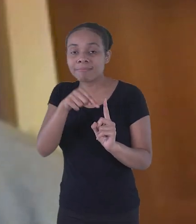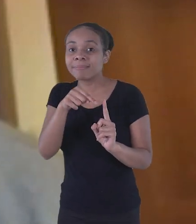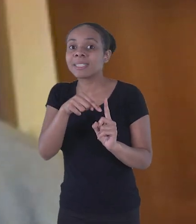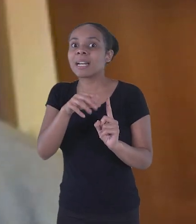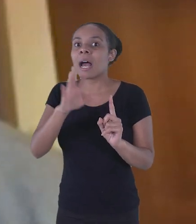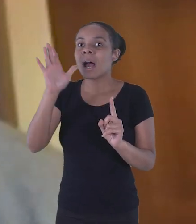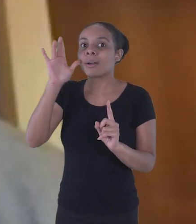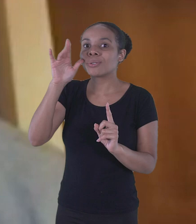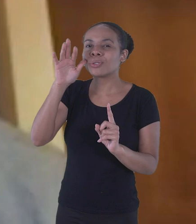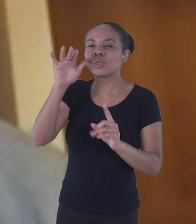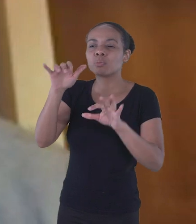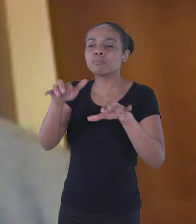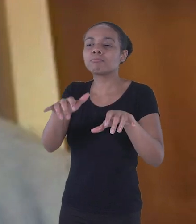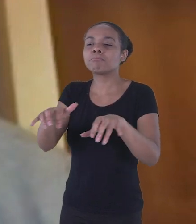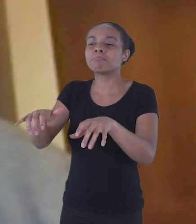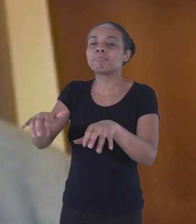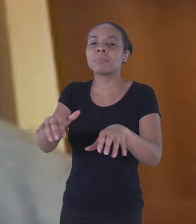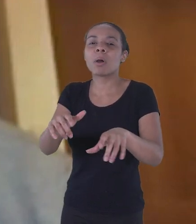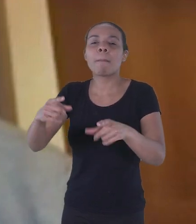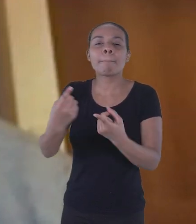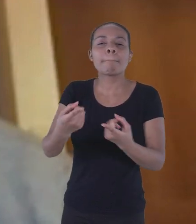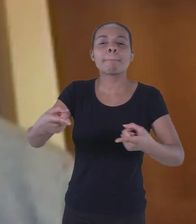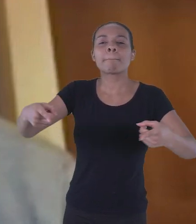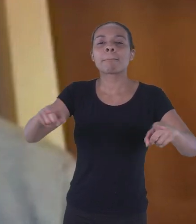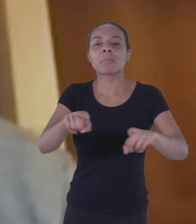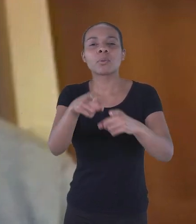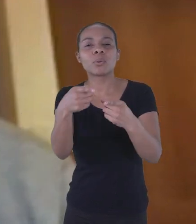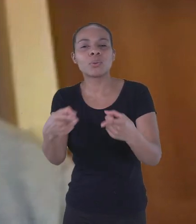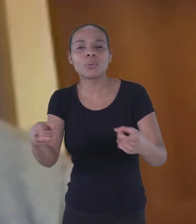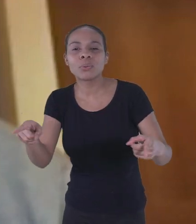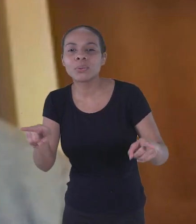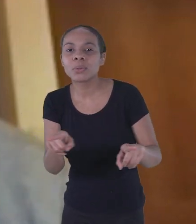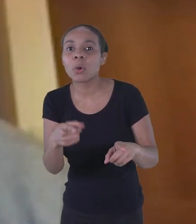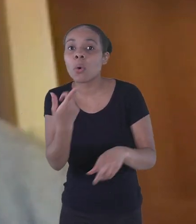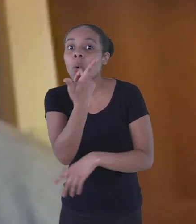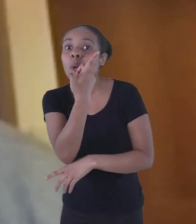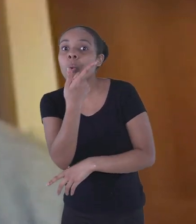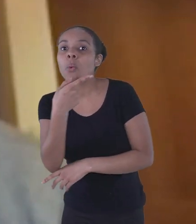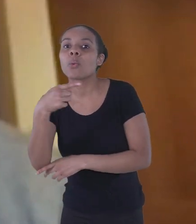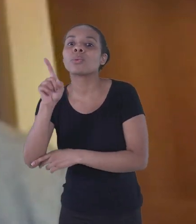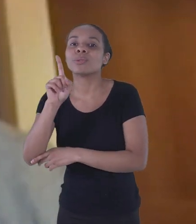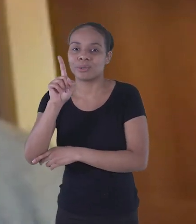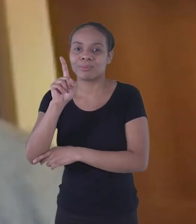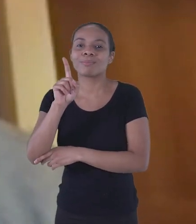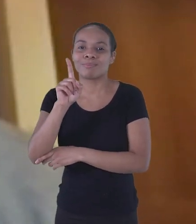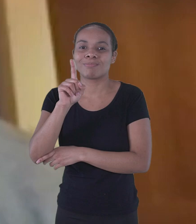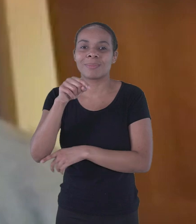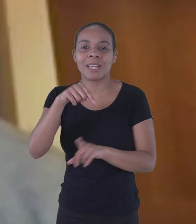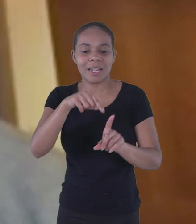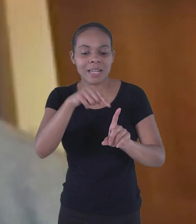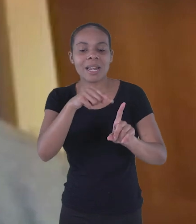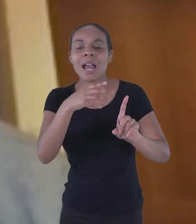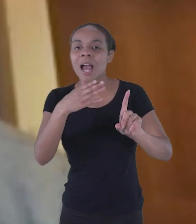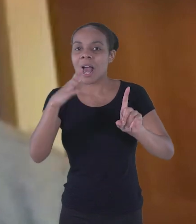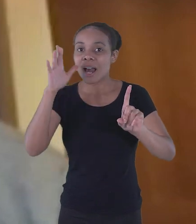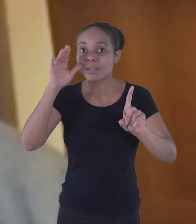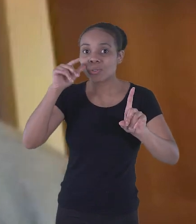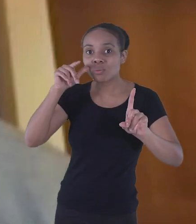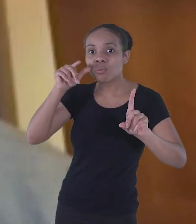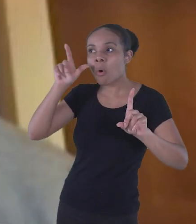existiu, chamado Dino Lipati, e que foi tocar o último recital dele em Besançon, numa